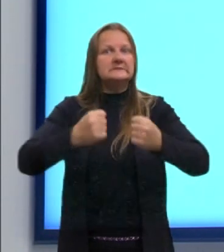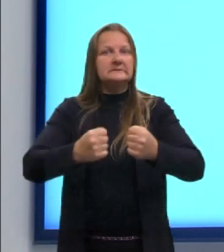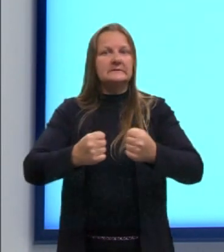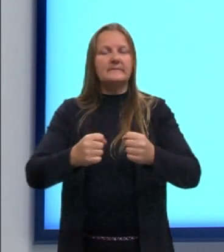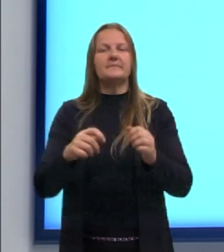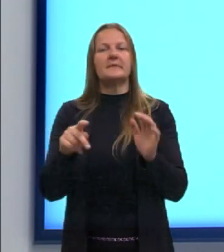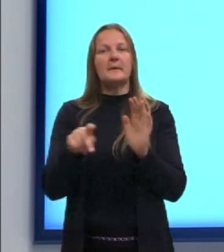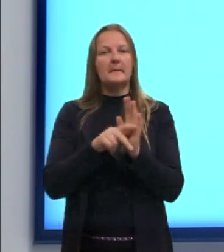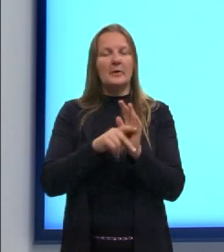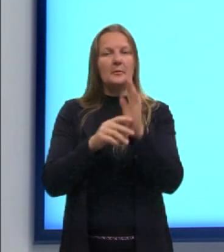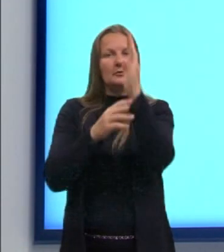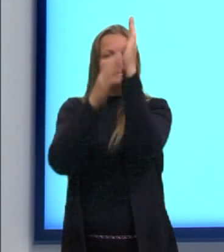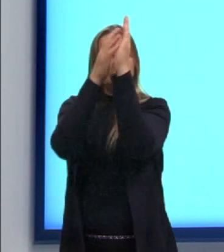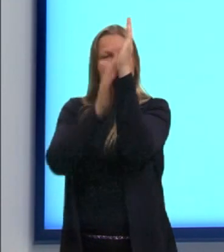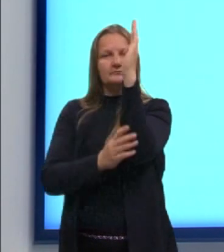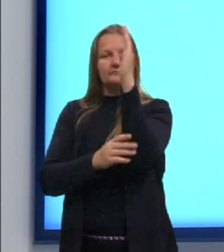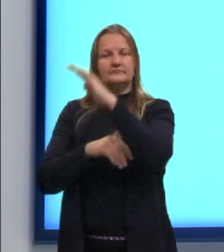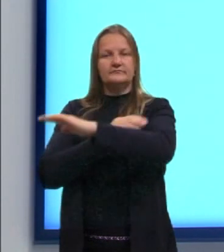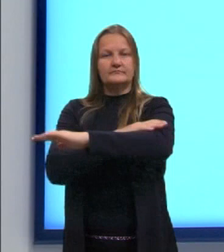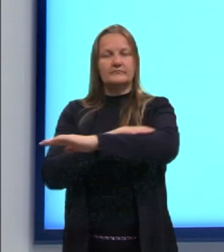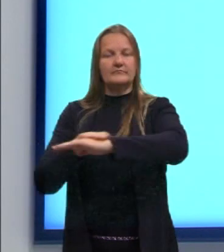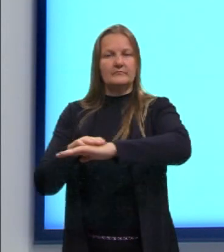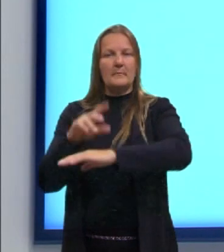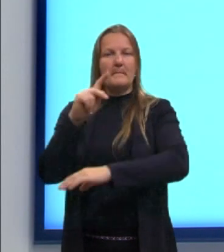o nosso plano cartesiano.